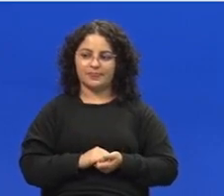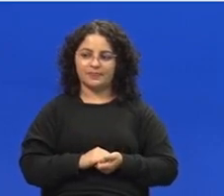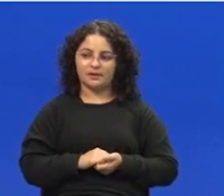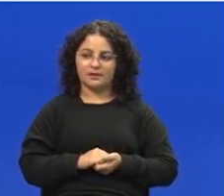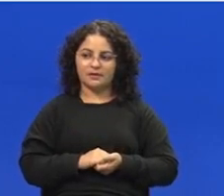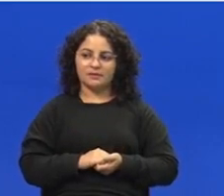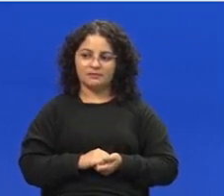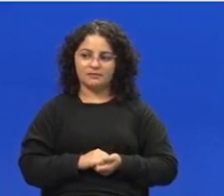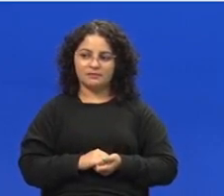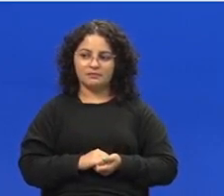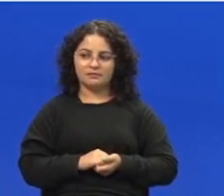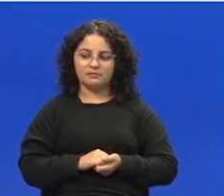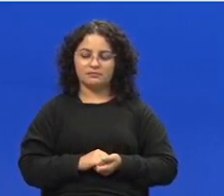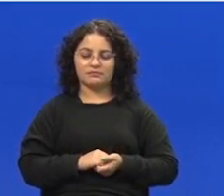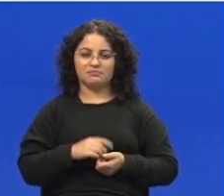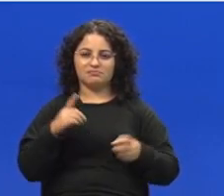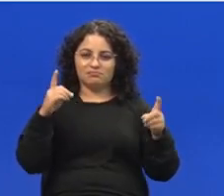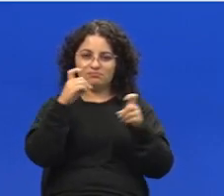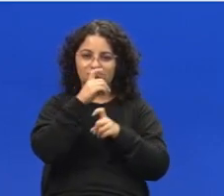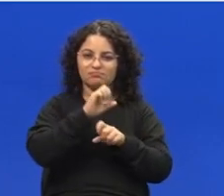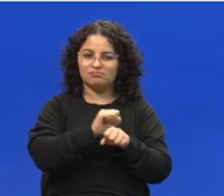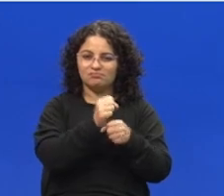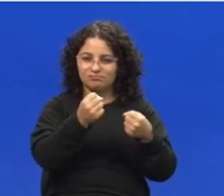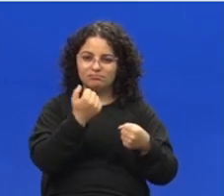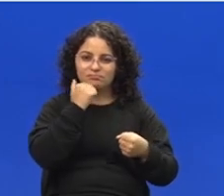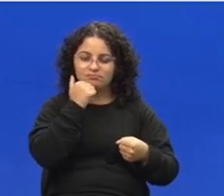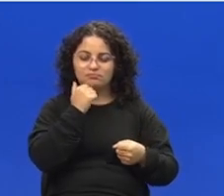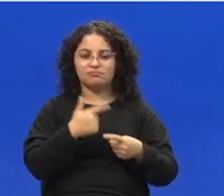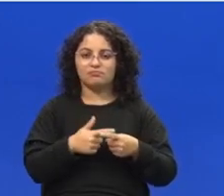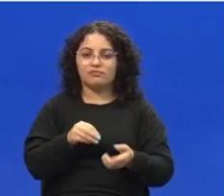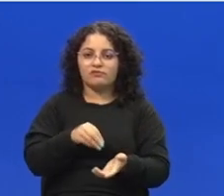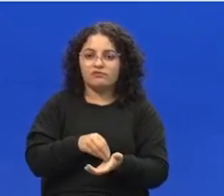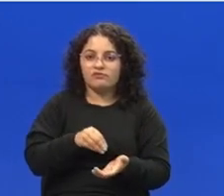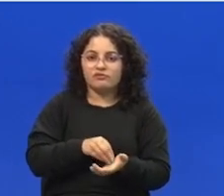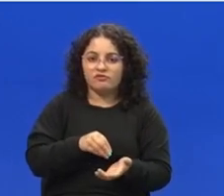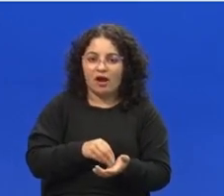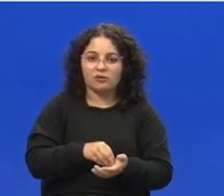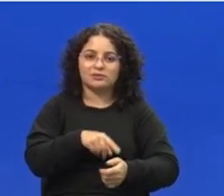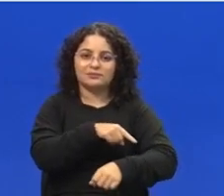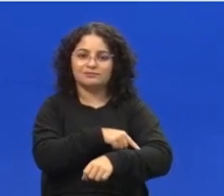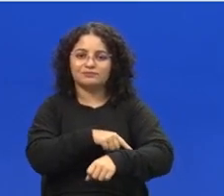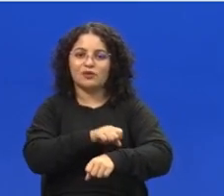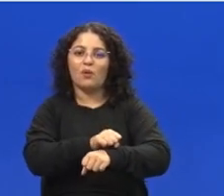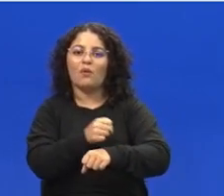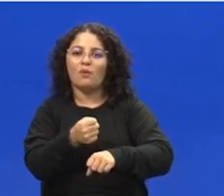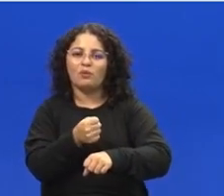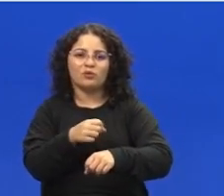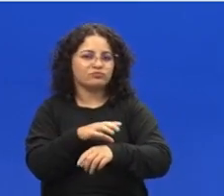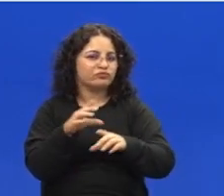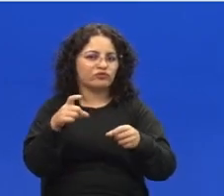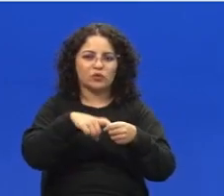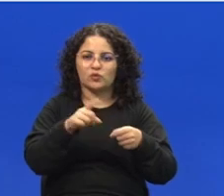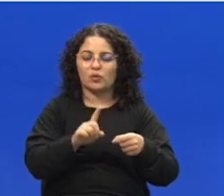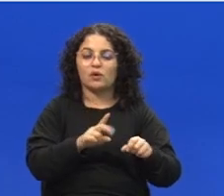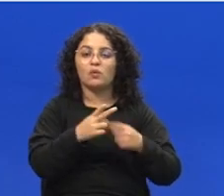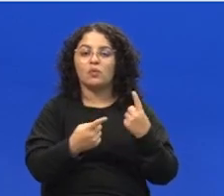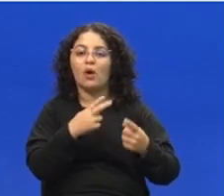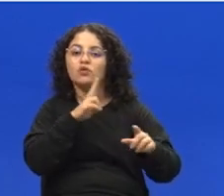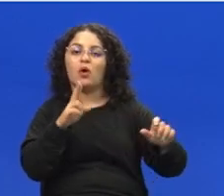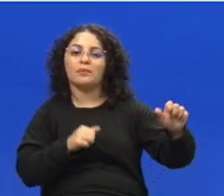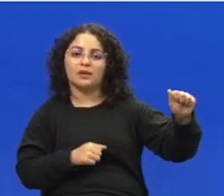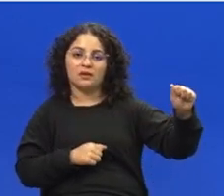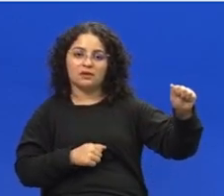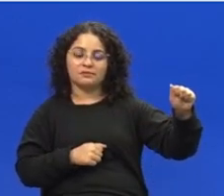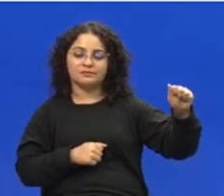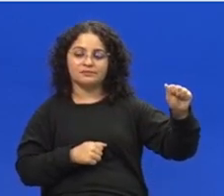interatividade. A complicação da fratura causada por ausência da consolidação é chamada de alternativa A,